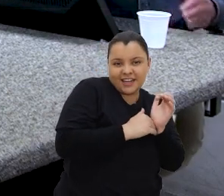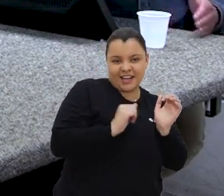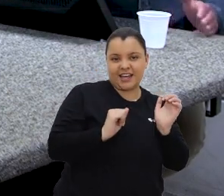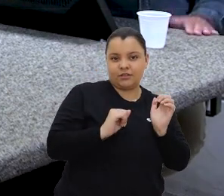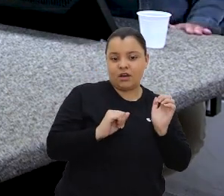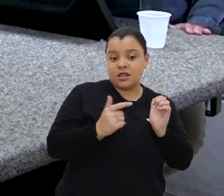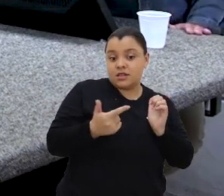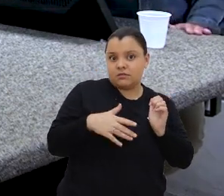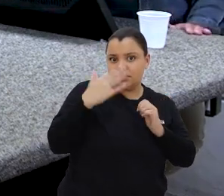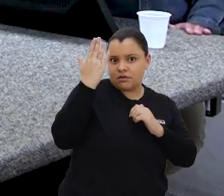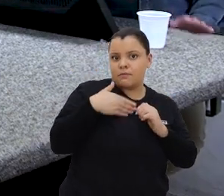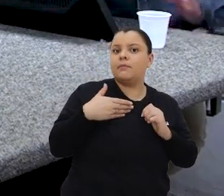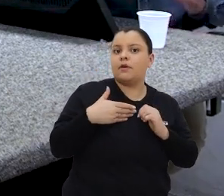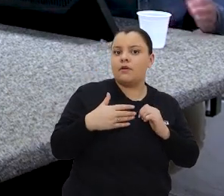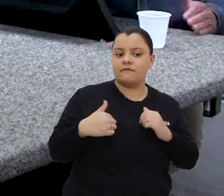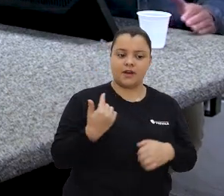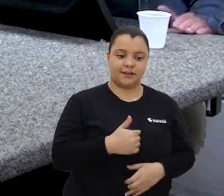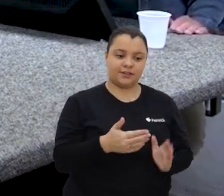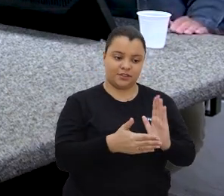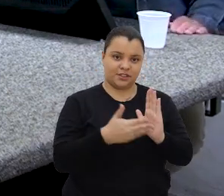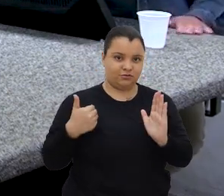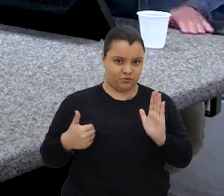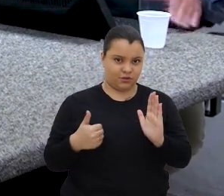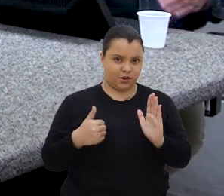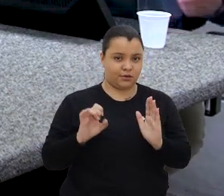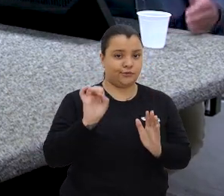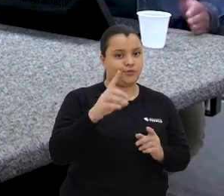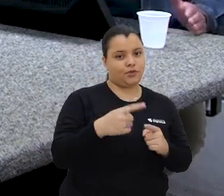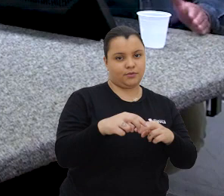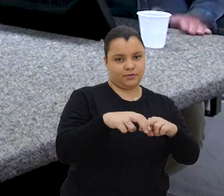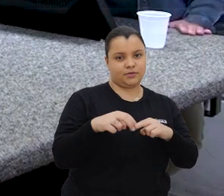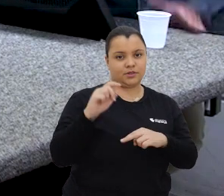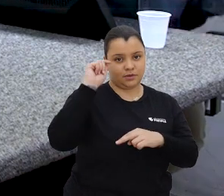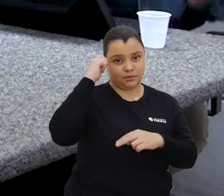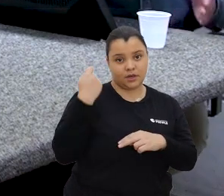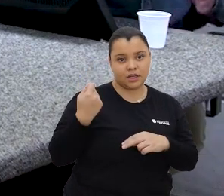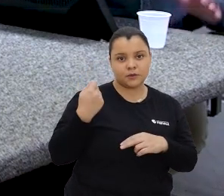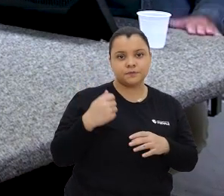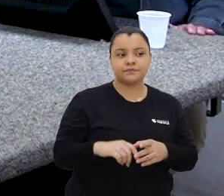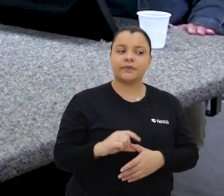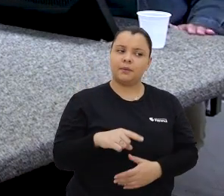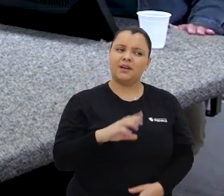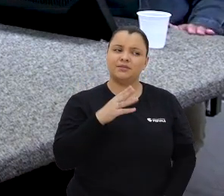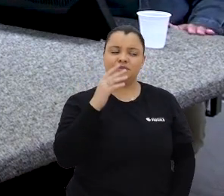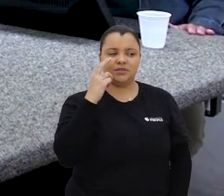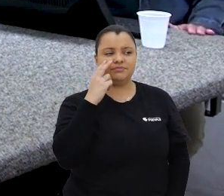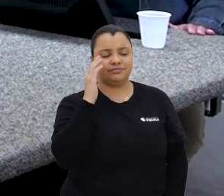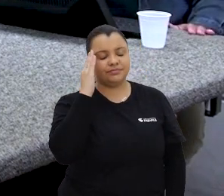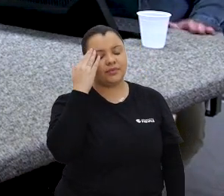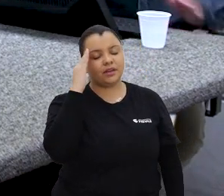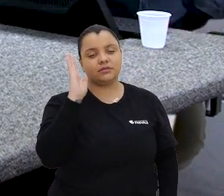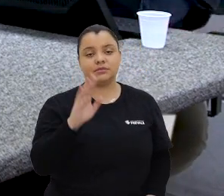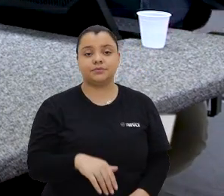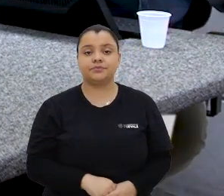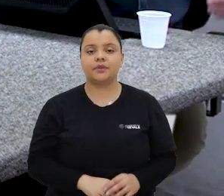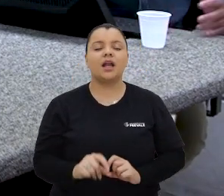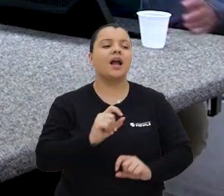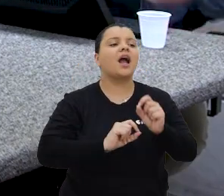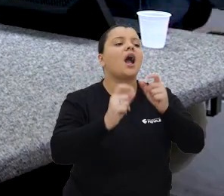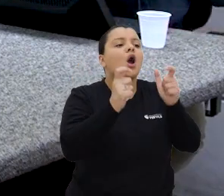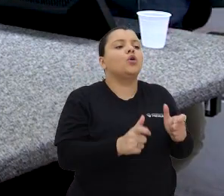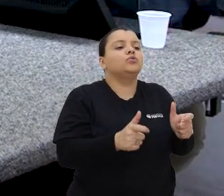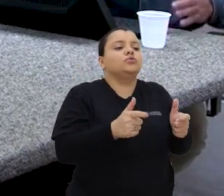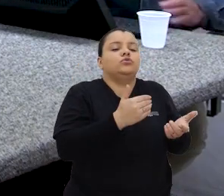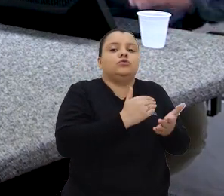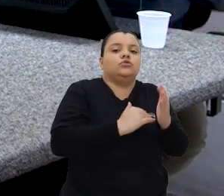como provar que tu tá sendo excluído de um processo, mas tu tá já à margem, né? Mas onde é que tu te criou,